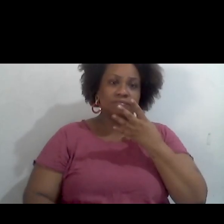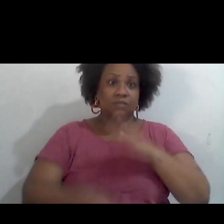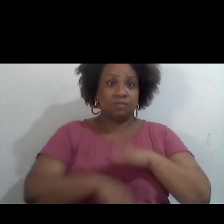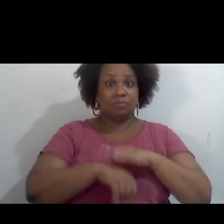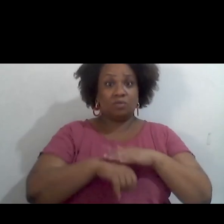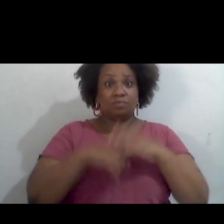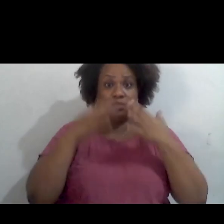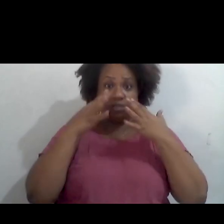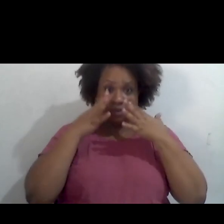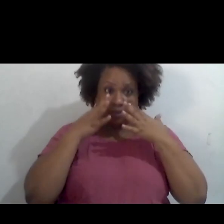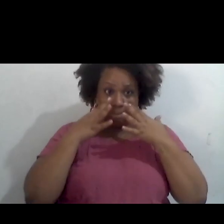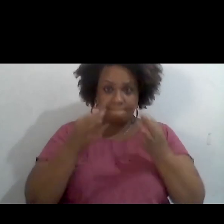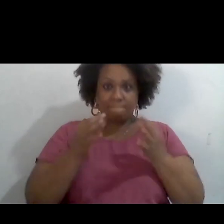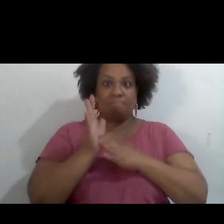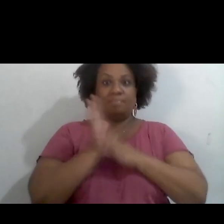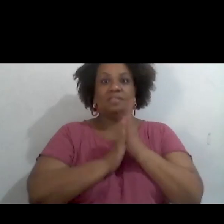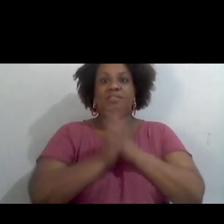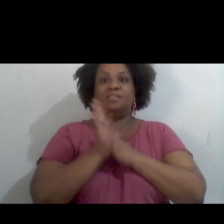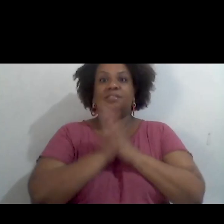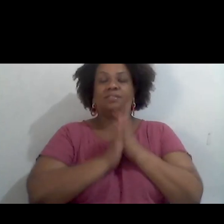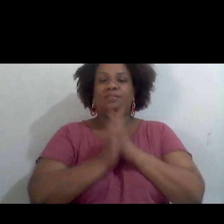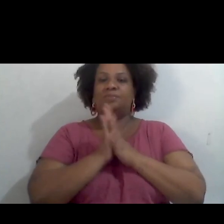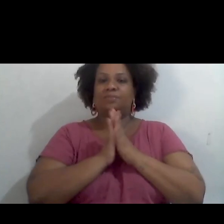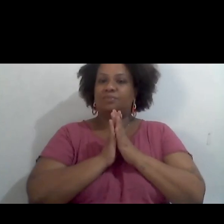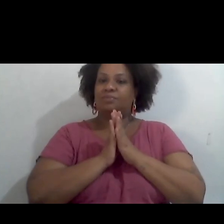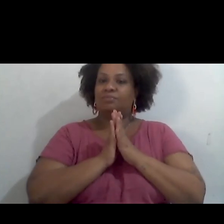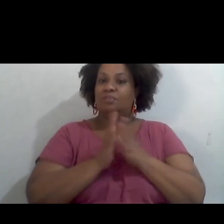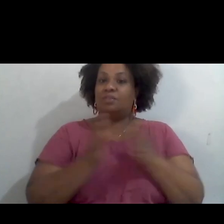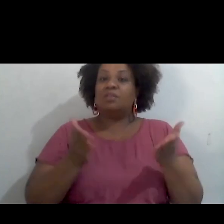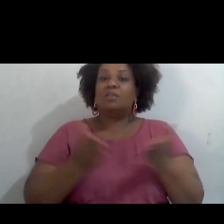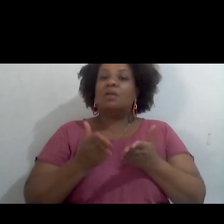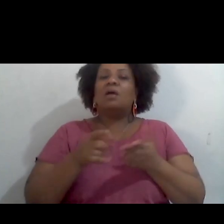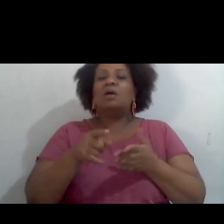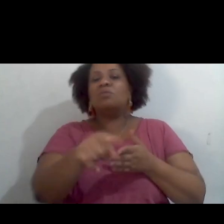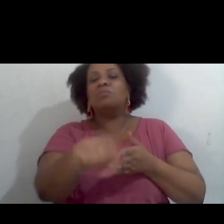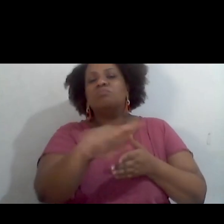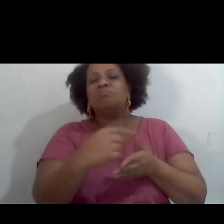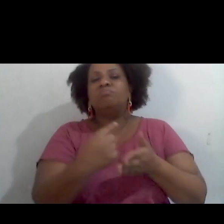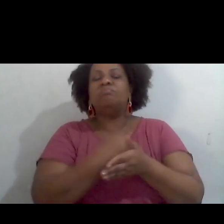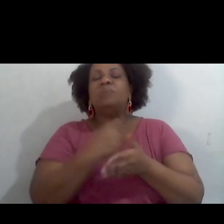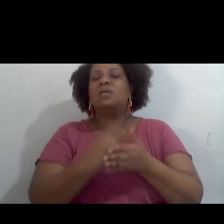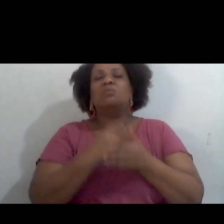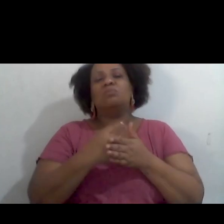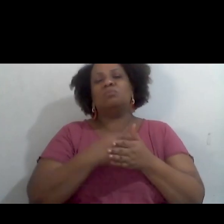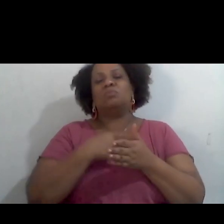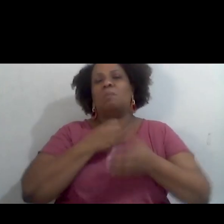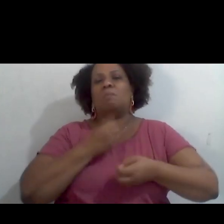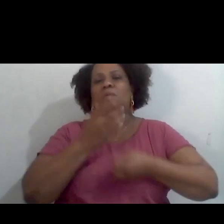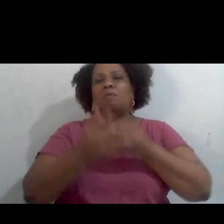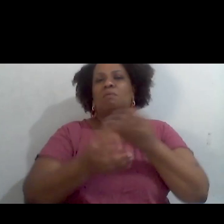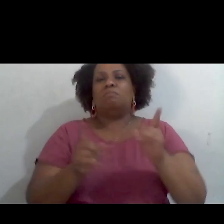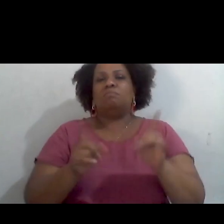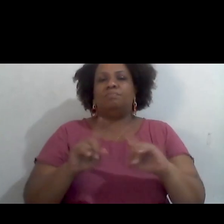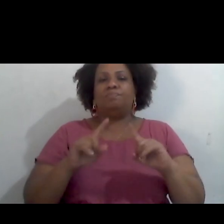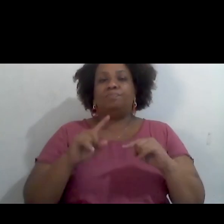Todo mundo aqui estava ansioso por esse momento e acho que hoje é muito mais um momento de escuta do que de fala mesmo, assim. E na sequência eu